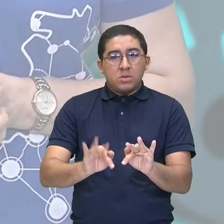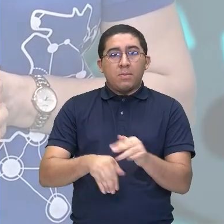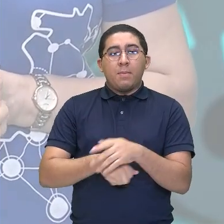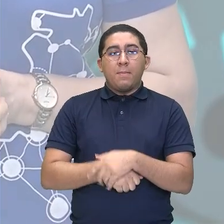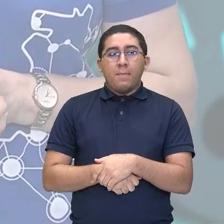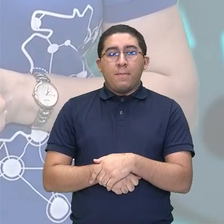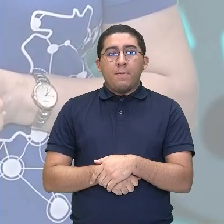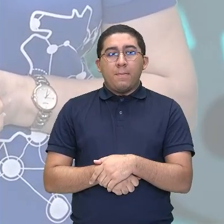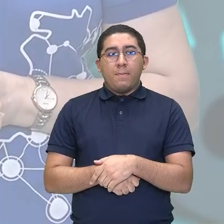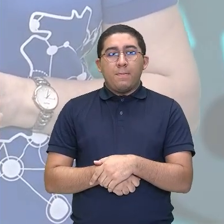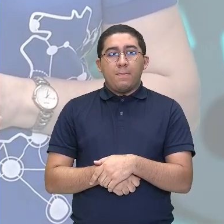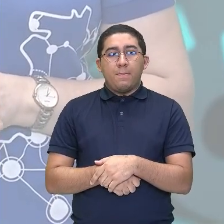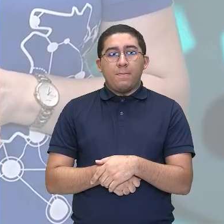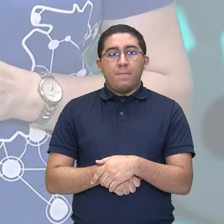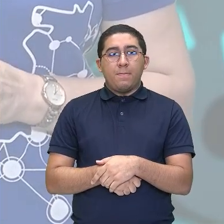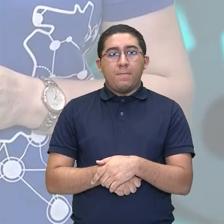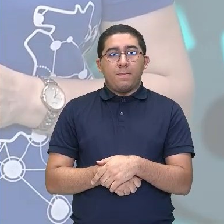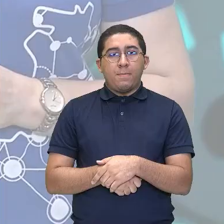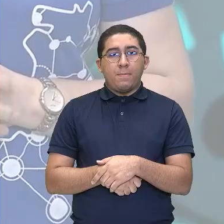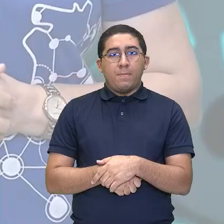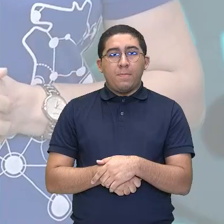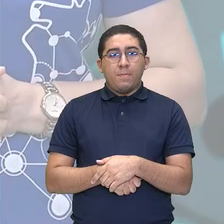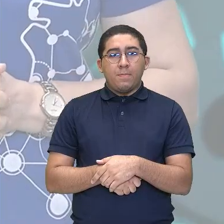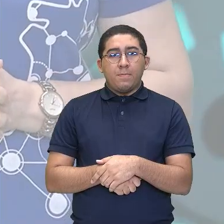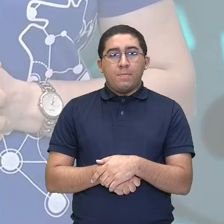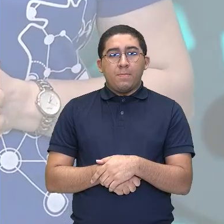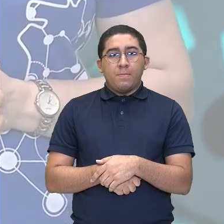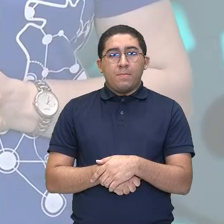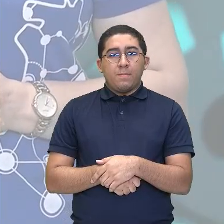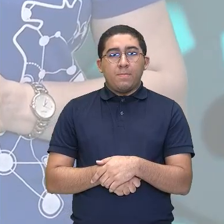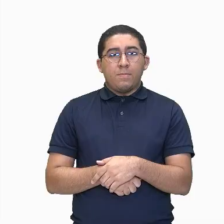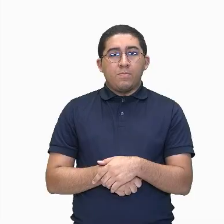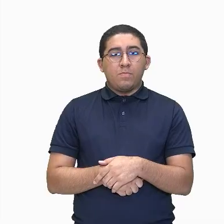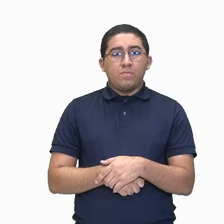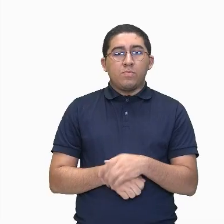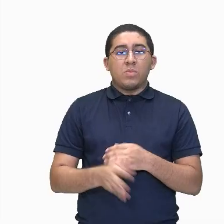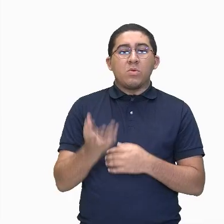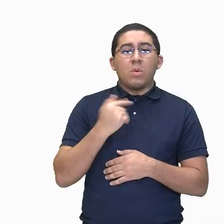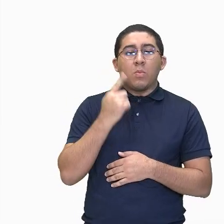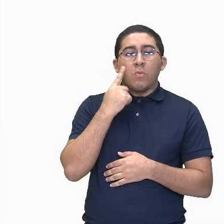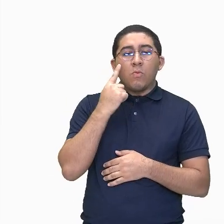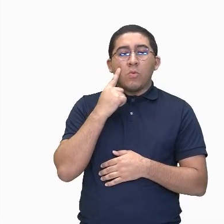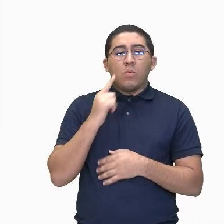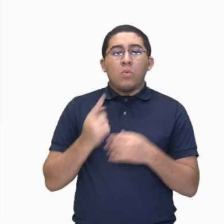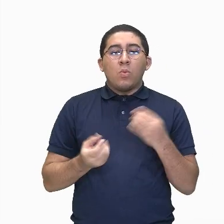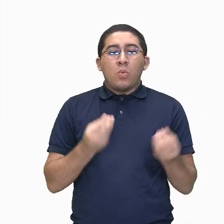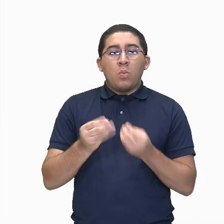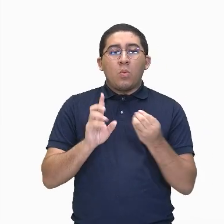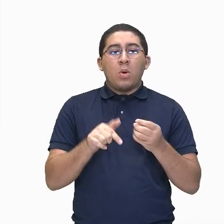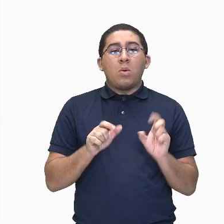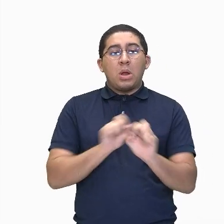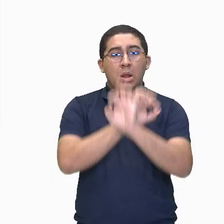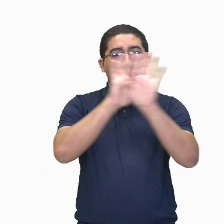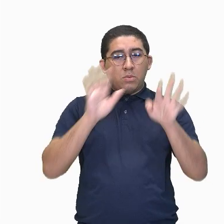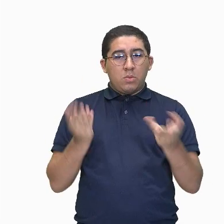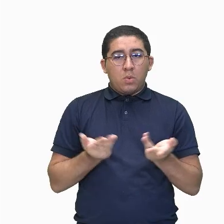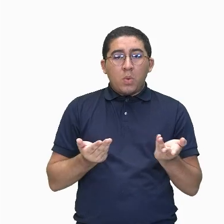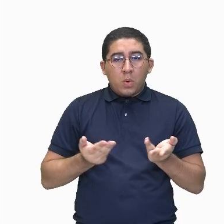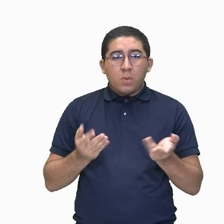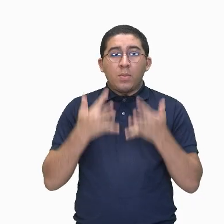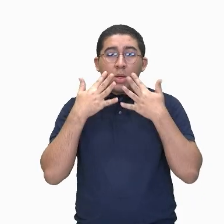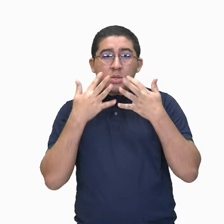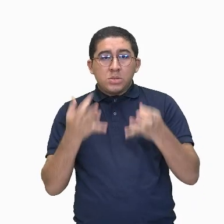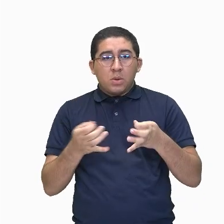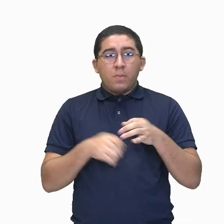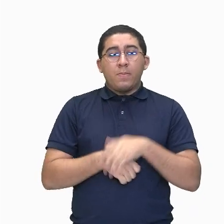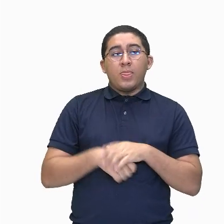da entrevista, tá certo? Então, vamos ver como é que isso se configura de uma forma mais clara. Observando aí,